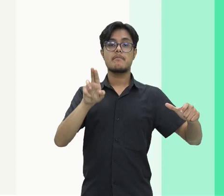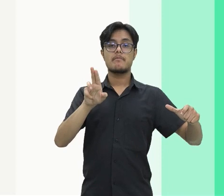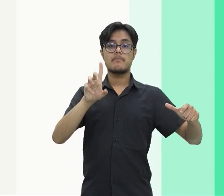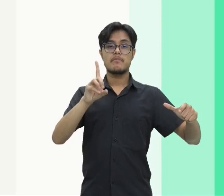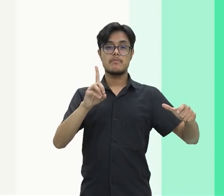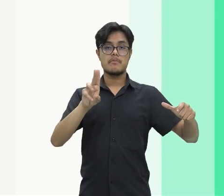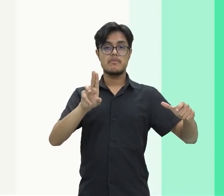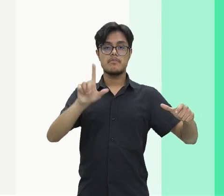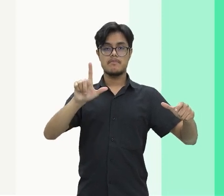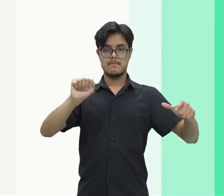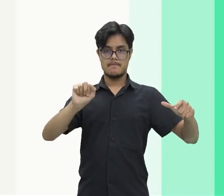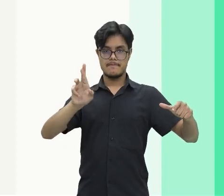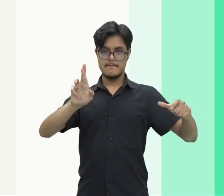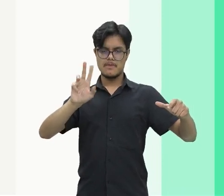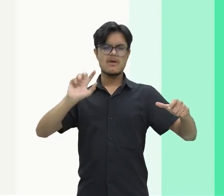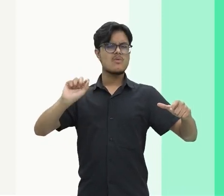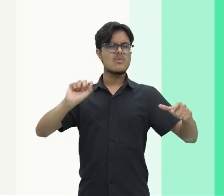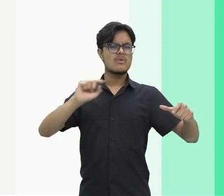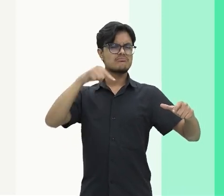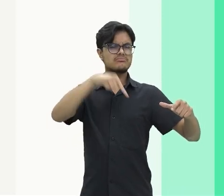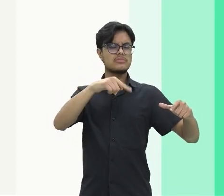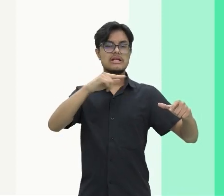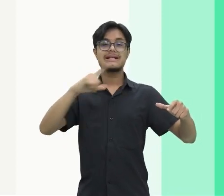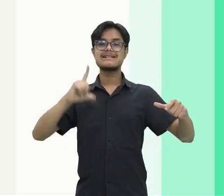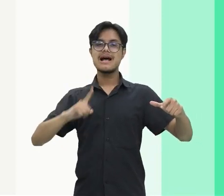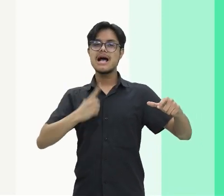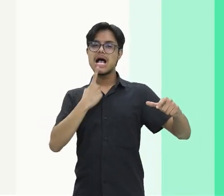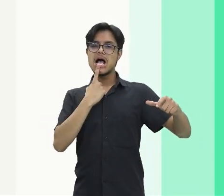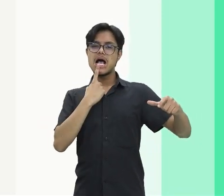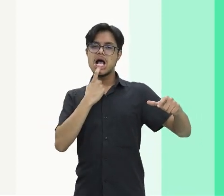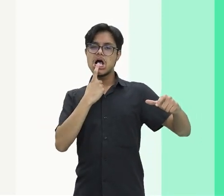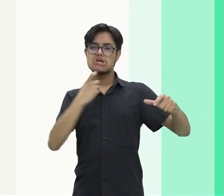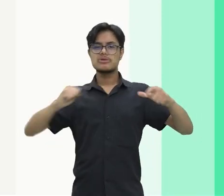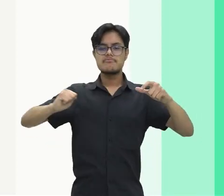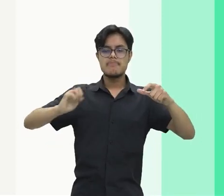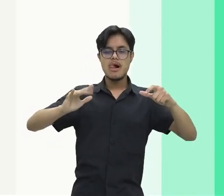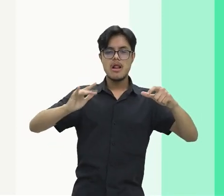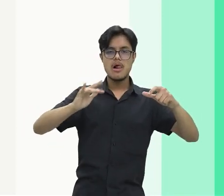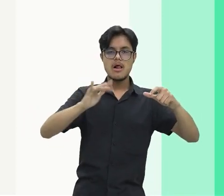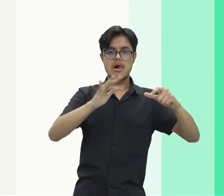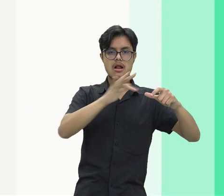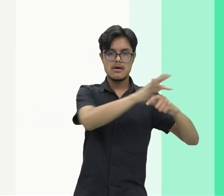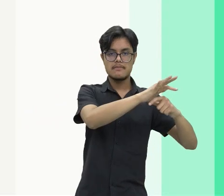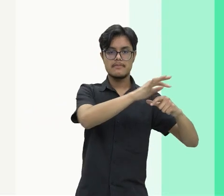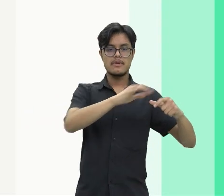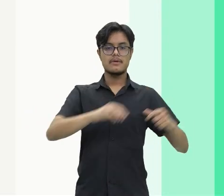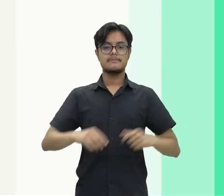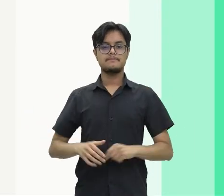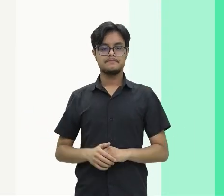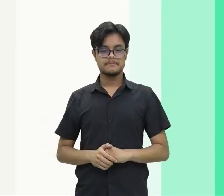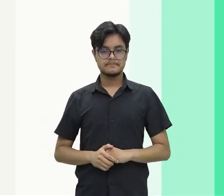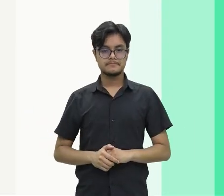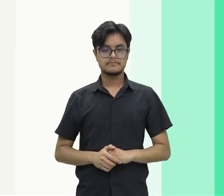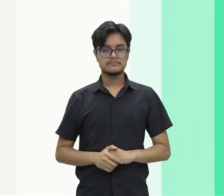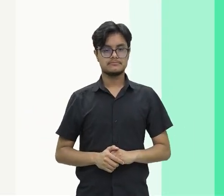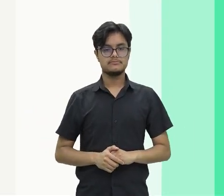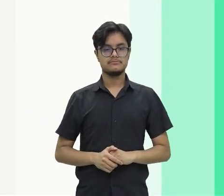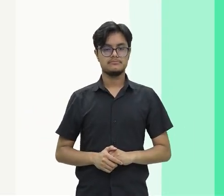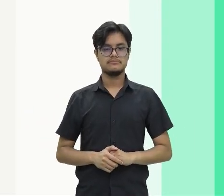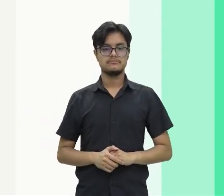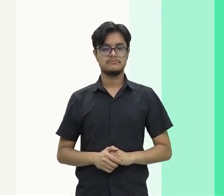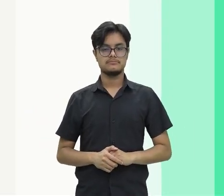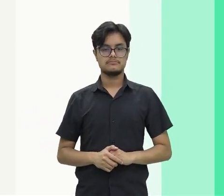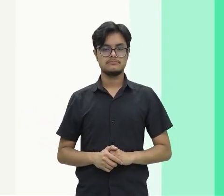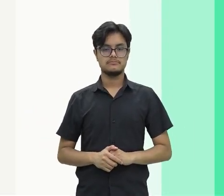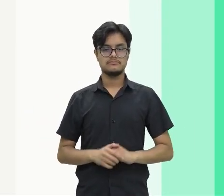ter essa cavidade medular, que é por onde passa ali a medula, certo? Nós também vamos observar aí nessa nossa